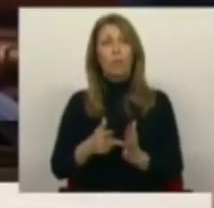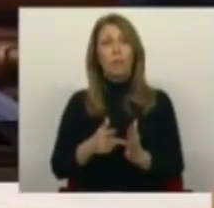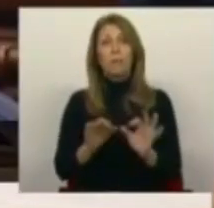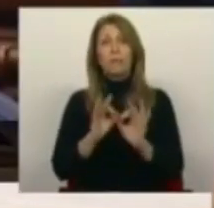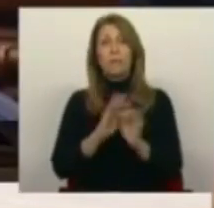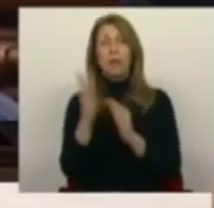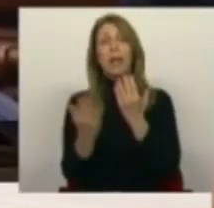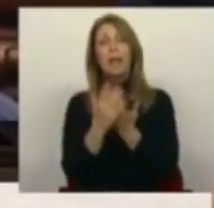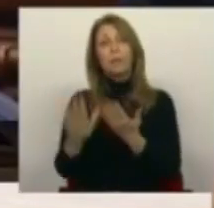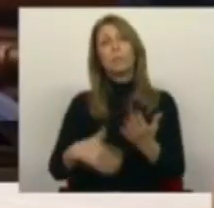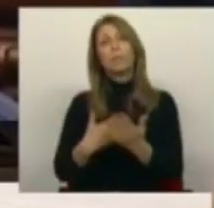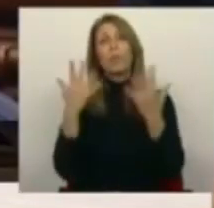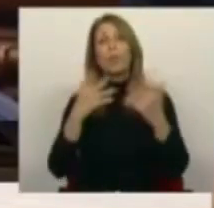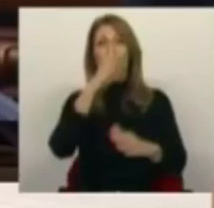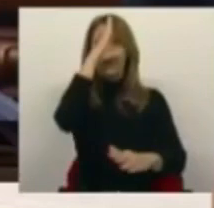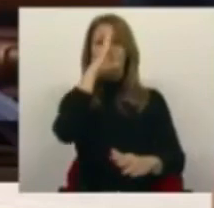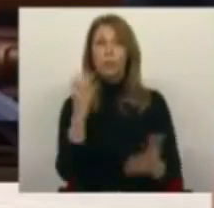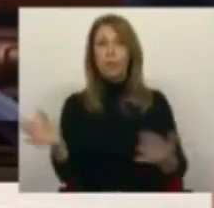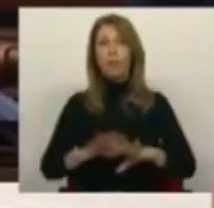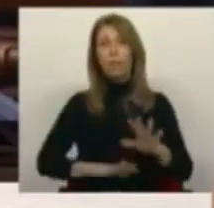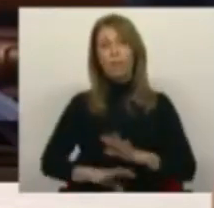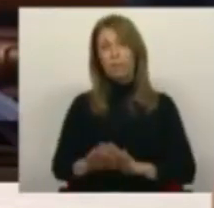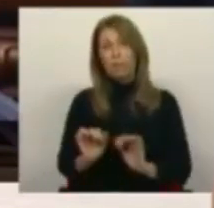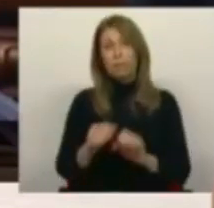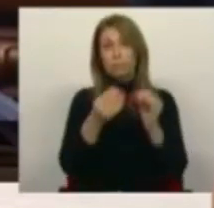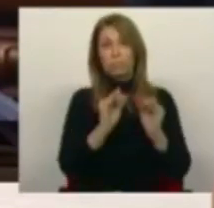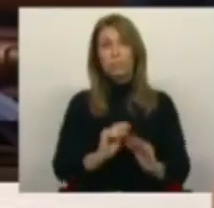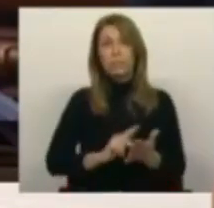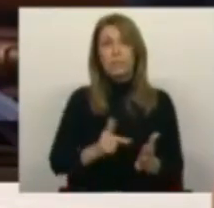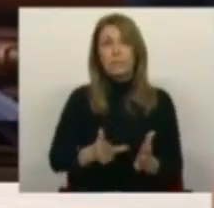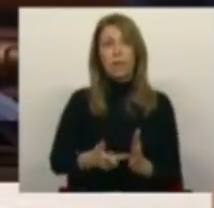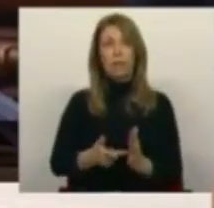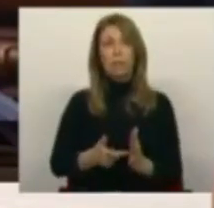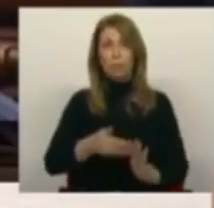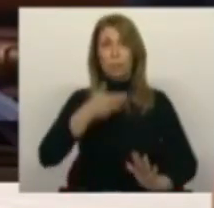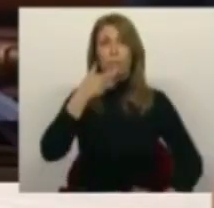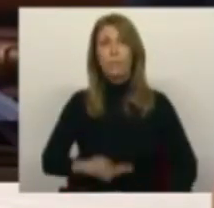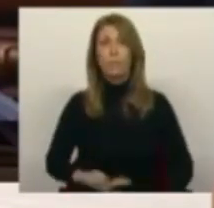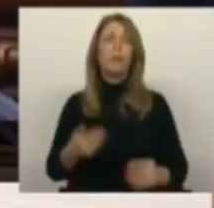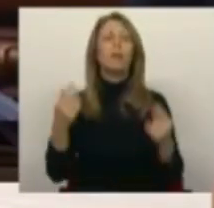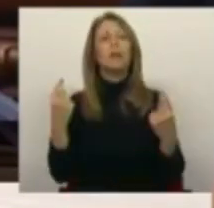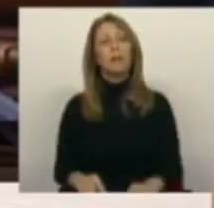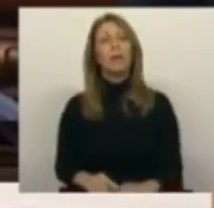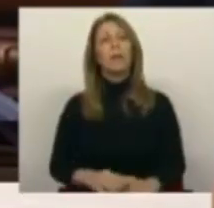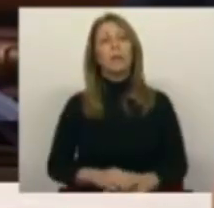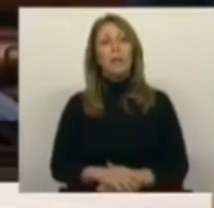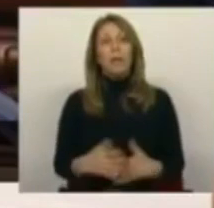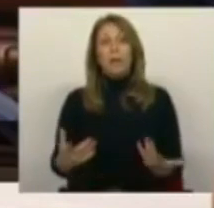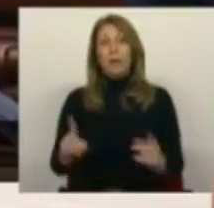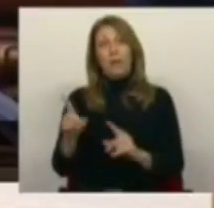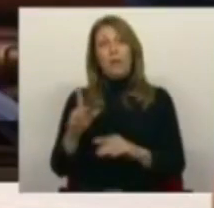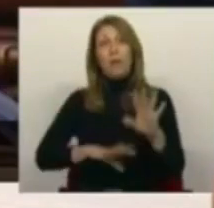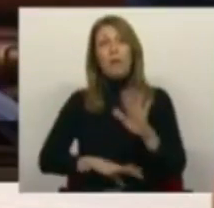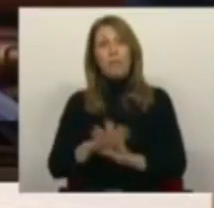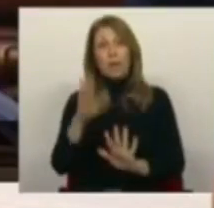à proposta do Orçamento de Estado e é feita por técnicos com larga experiência e que são eles que fazem